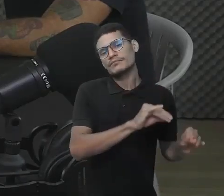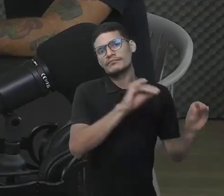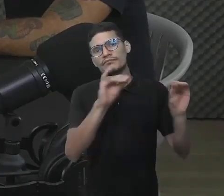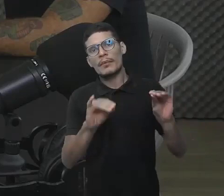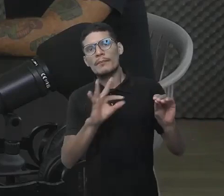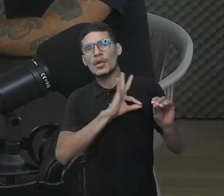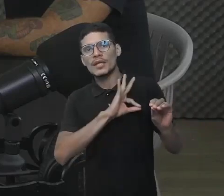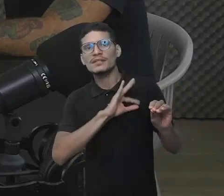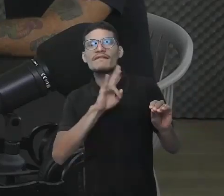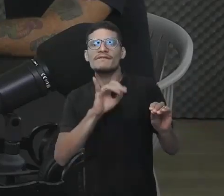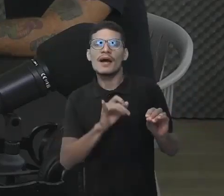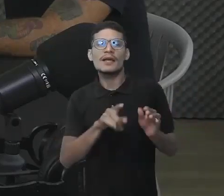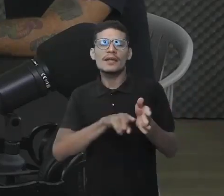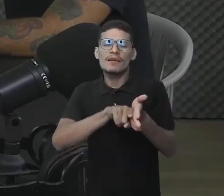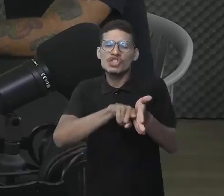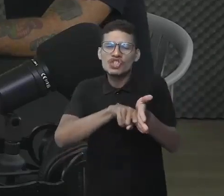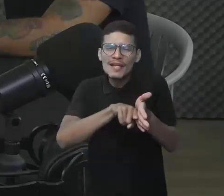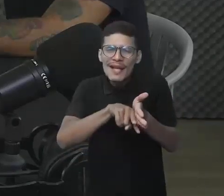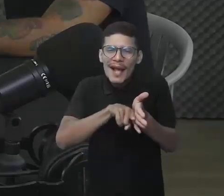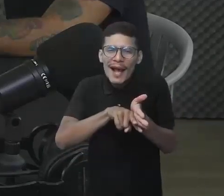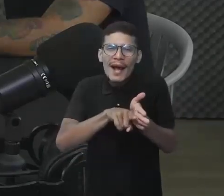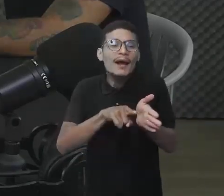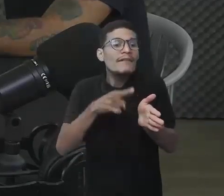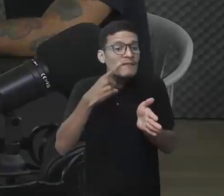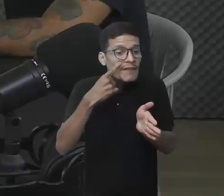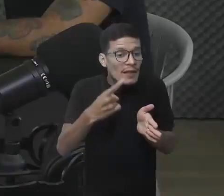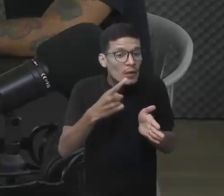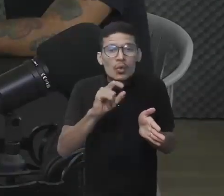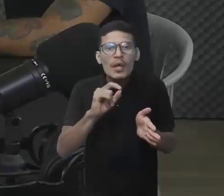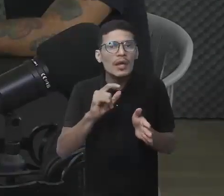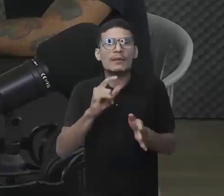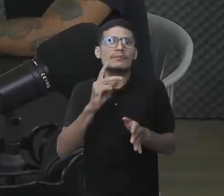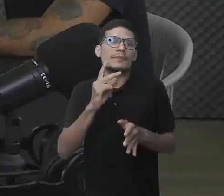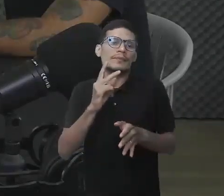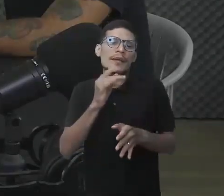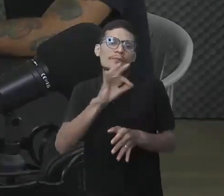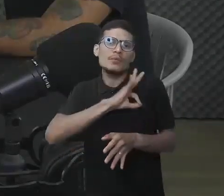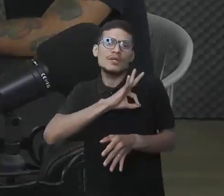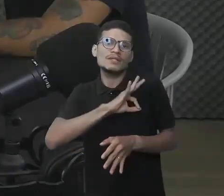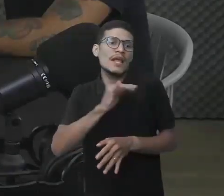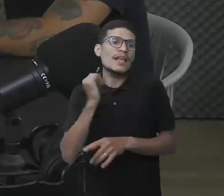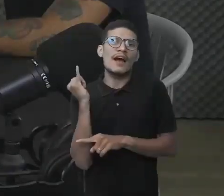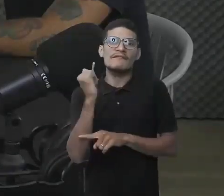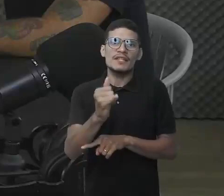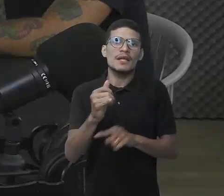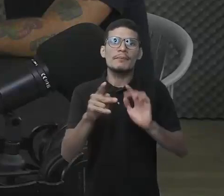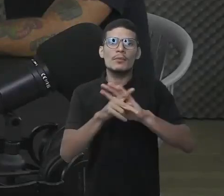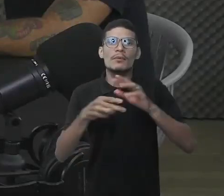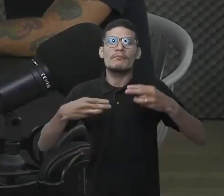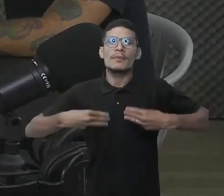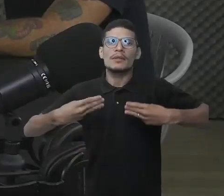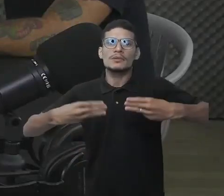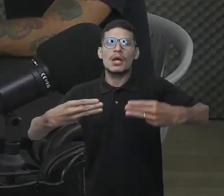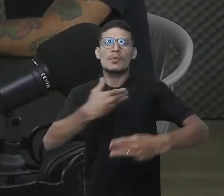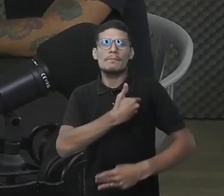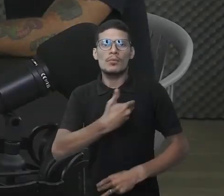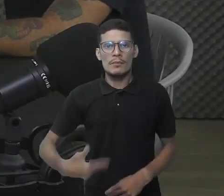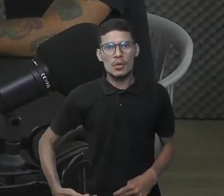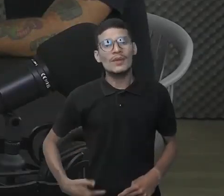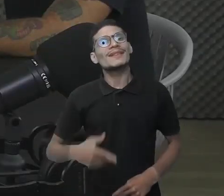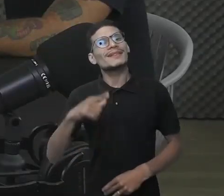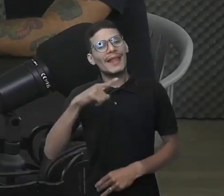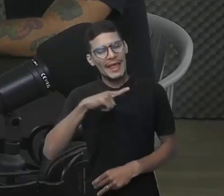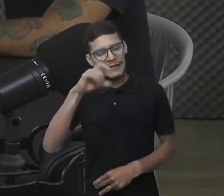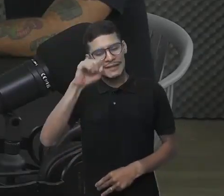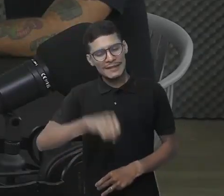essa investigação conclui com o relatório da polícia, informando ao Ministério Público de que há sim indícios de que houve um